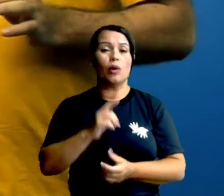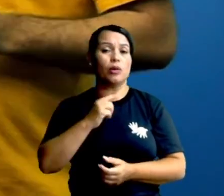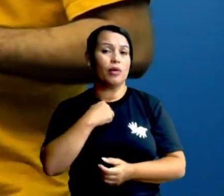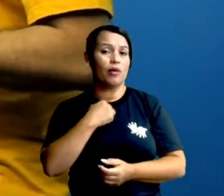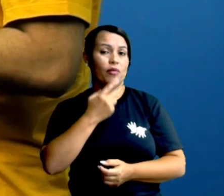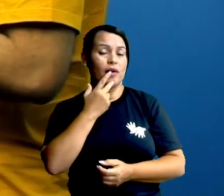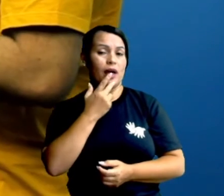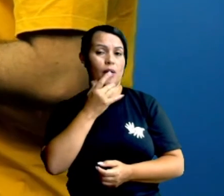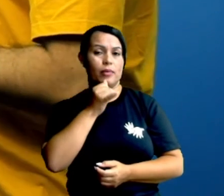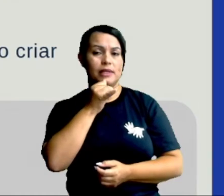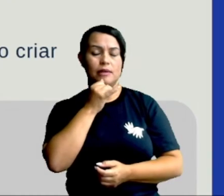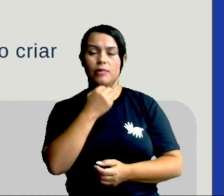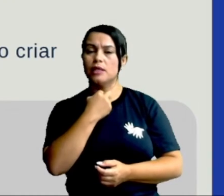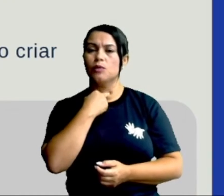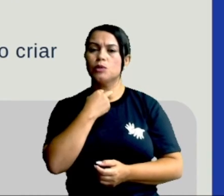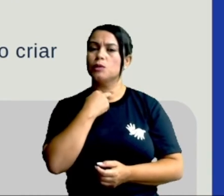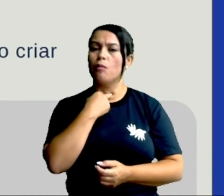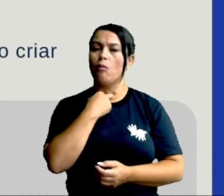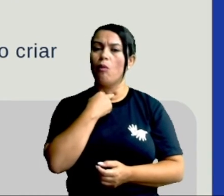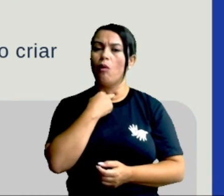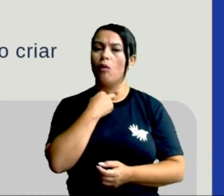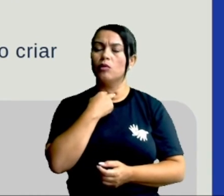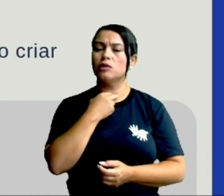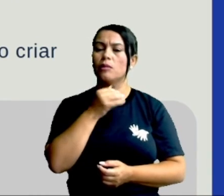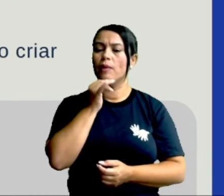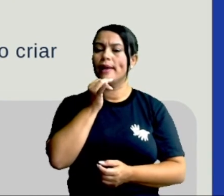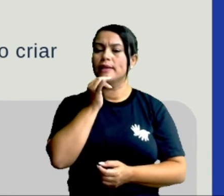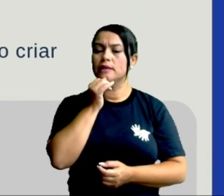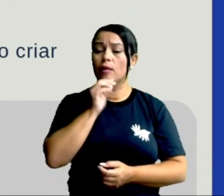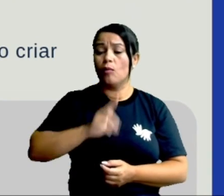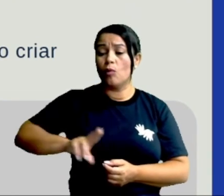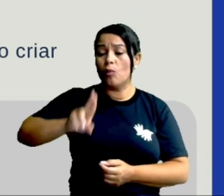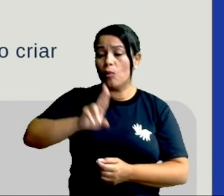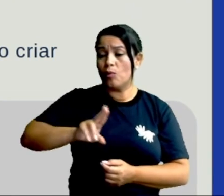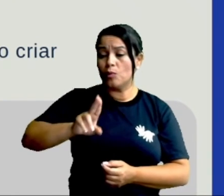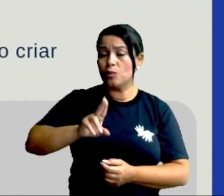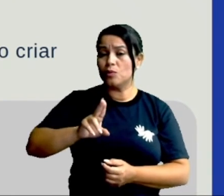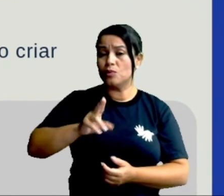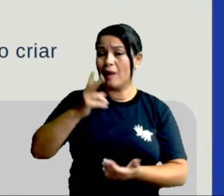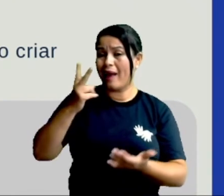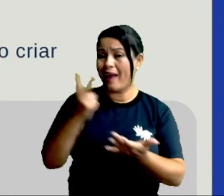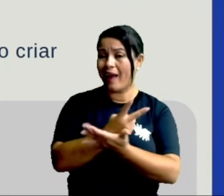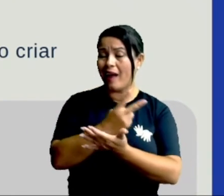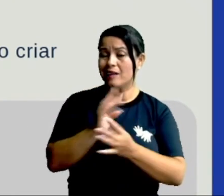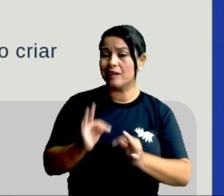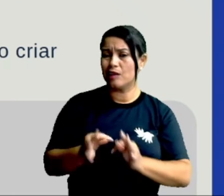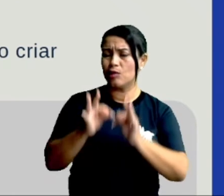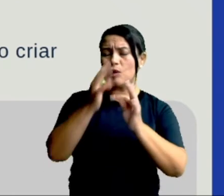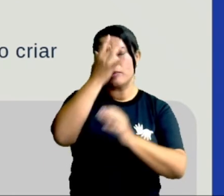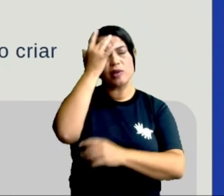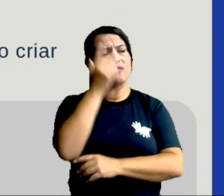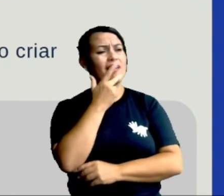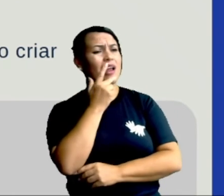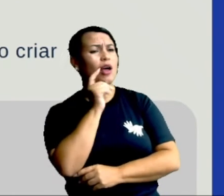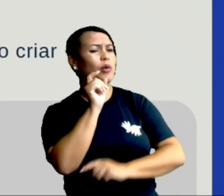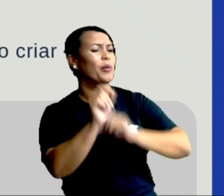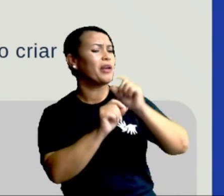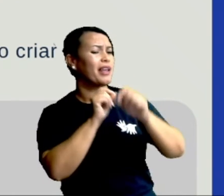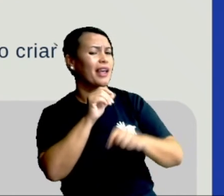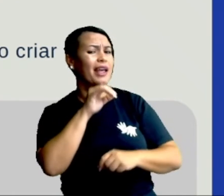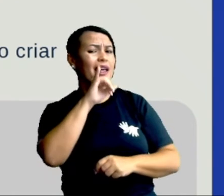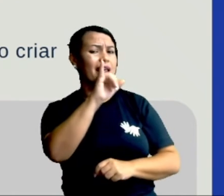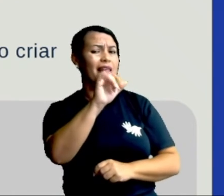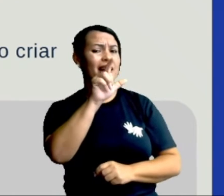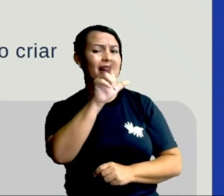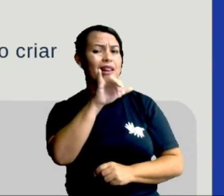digo aqui, ó, não se pode permitir o uso ilícito dessa tecnologia, aí alguém pode dizer, mas o que é